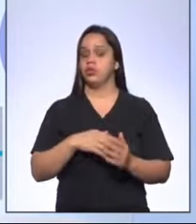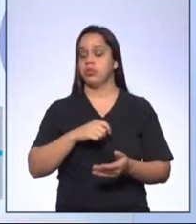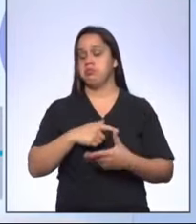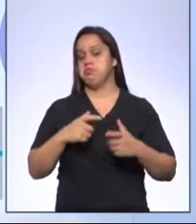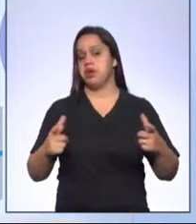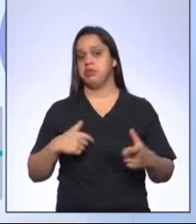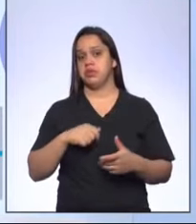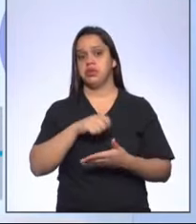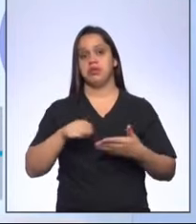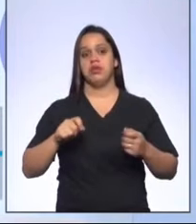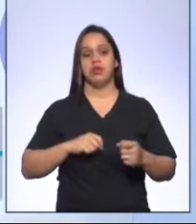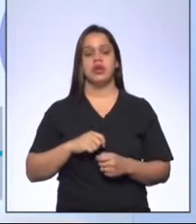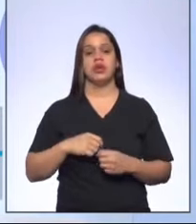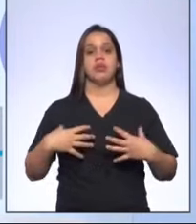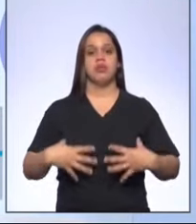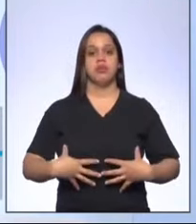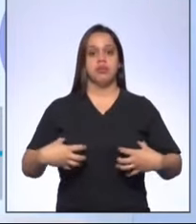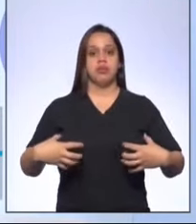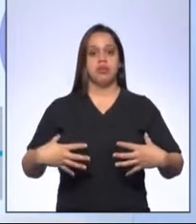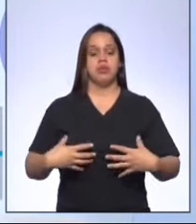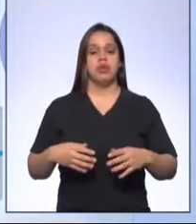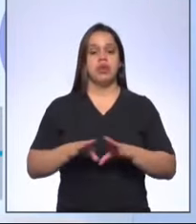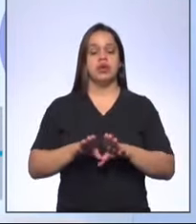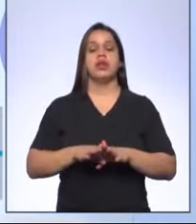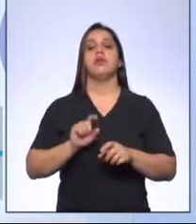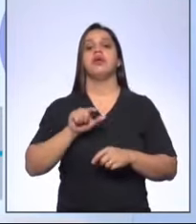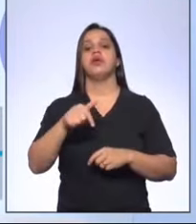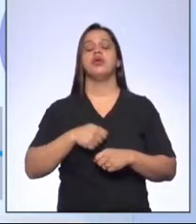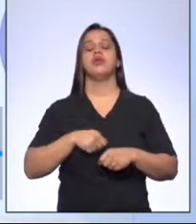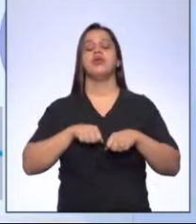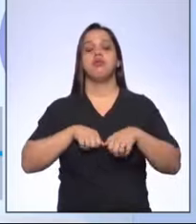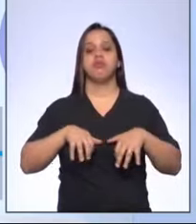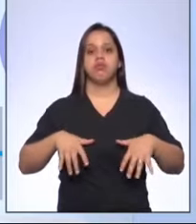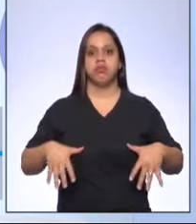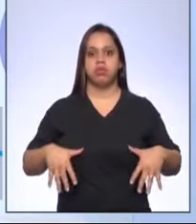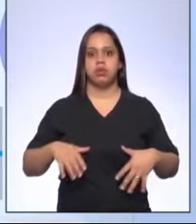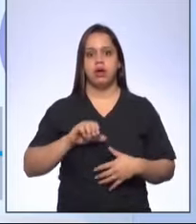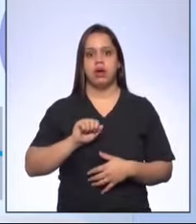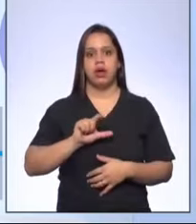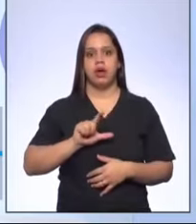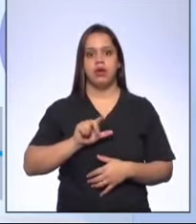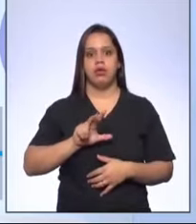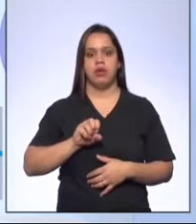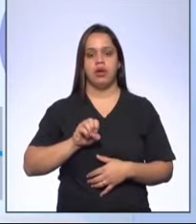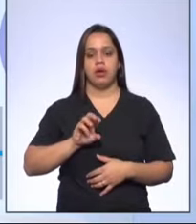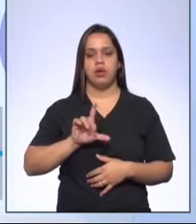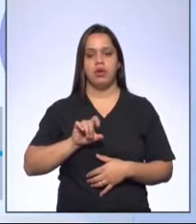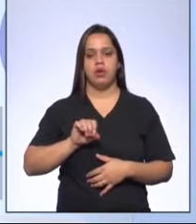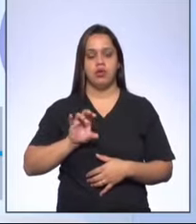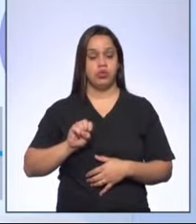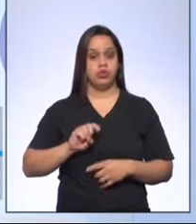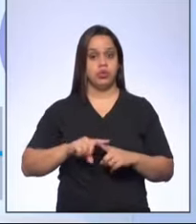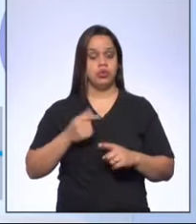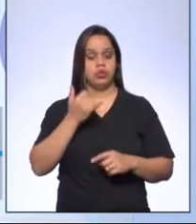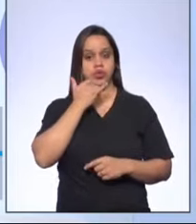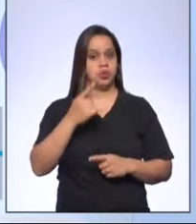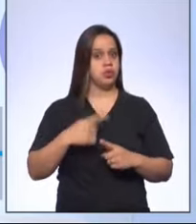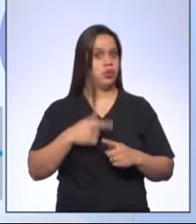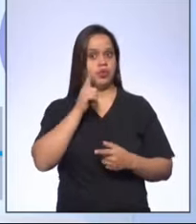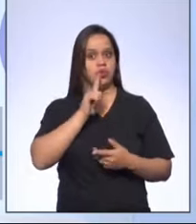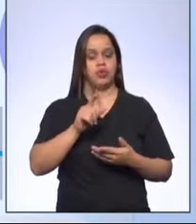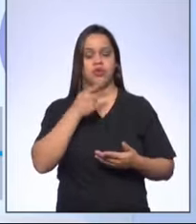muitos também alvéolos. Aí eu vou selecionar alguns aqui, desculpa, a gente não tem tempo de falar de todos, mas olha, a